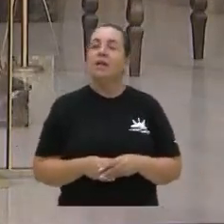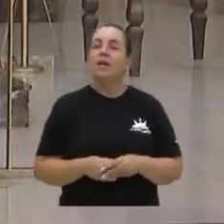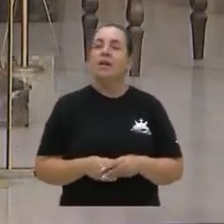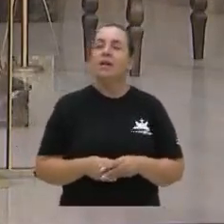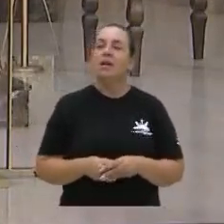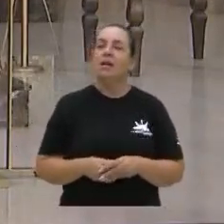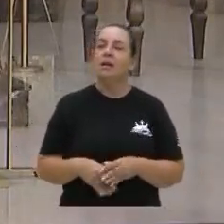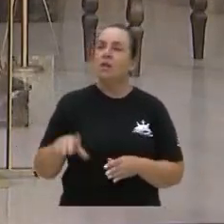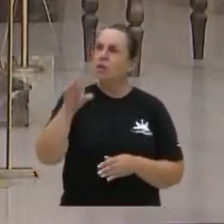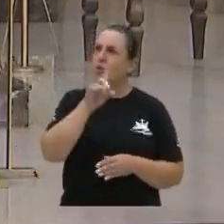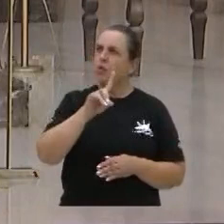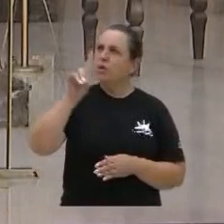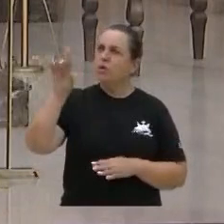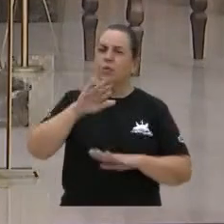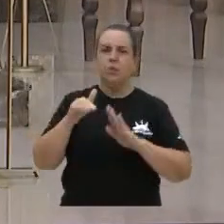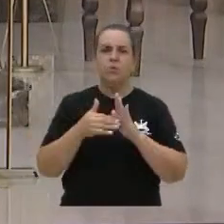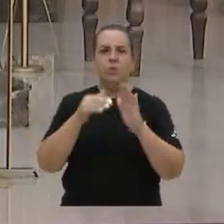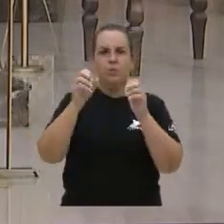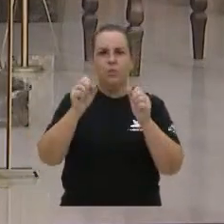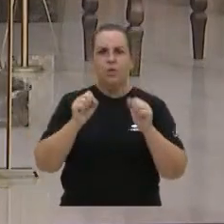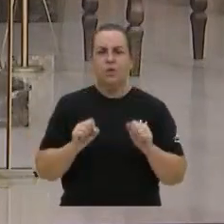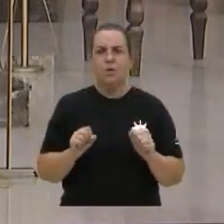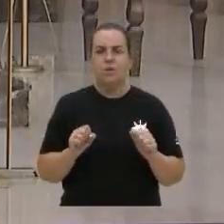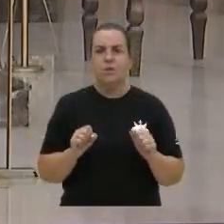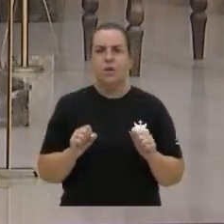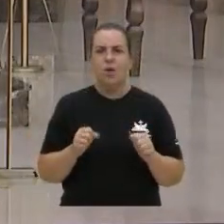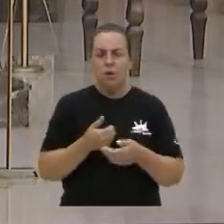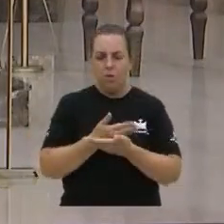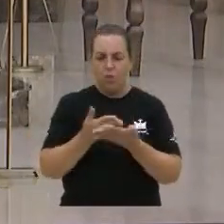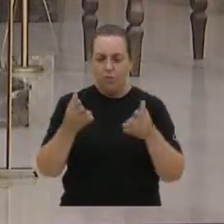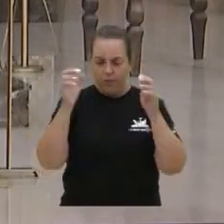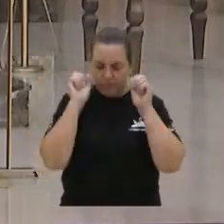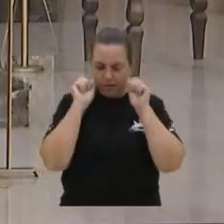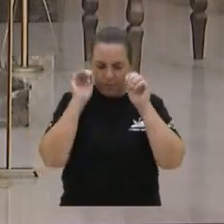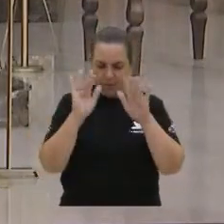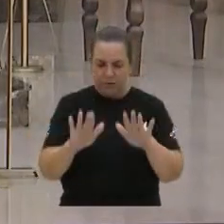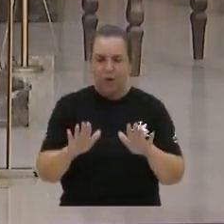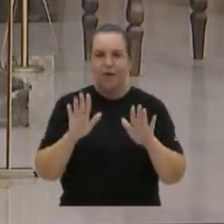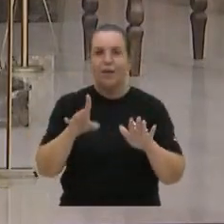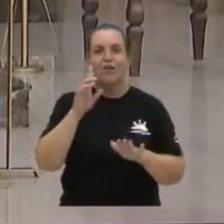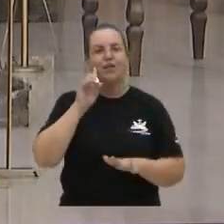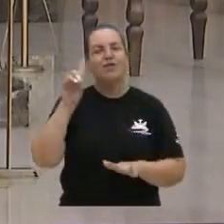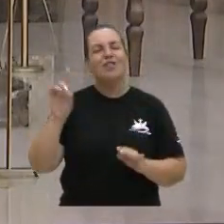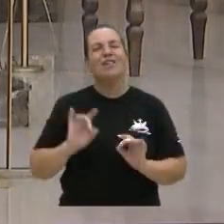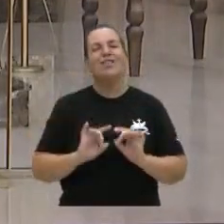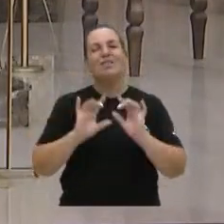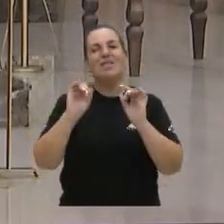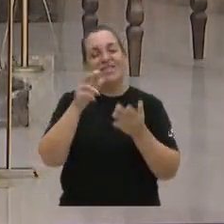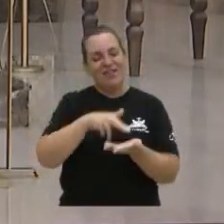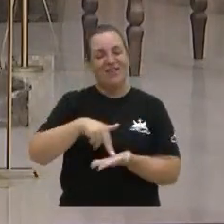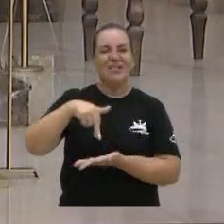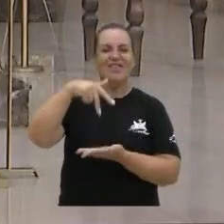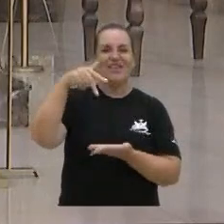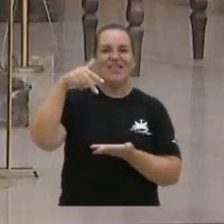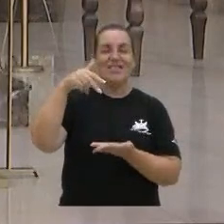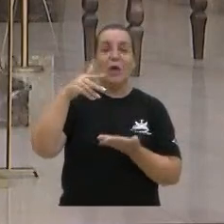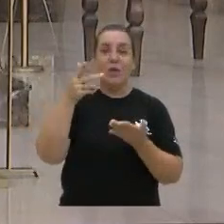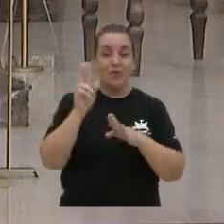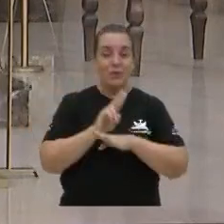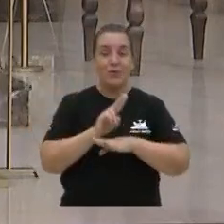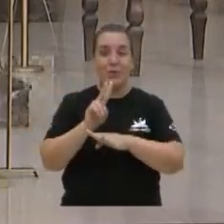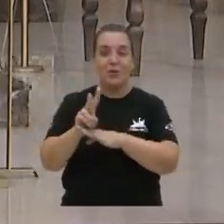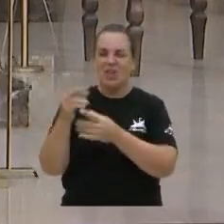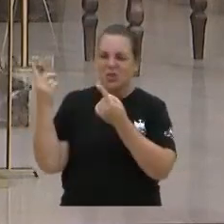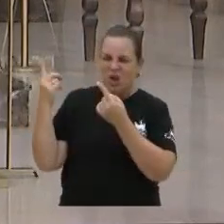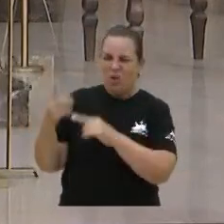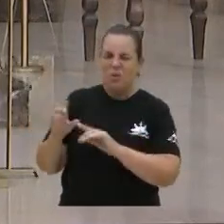Que o Deus Todo-Poderoso vos abençoe nessa solenidade pascal e vos proteja